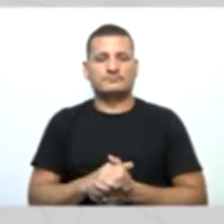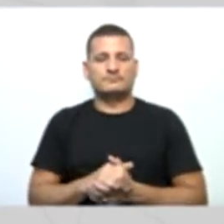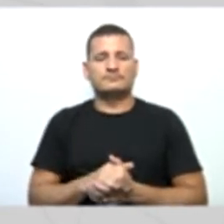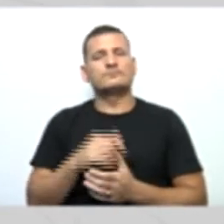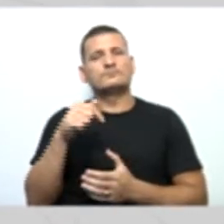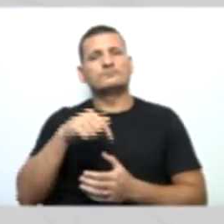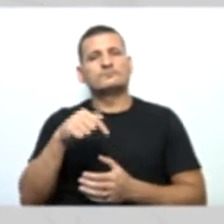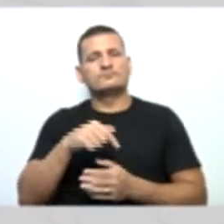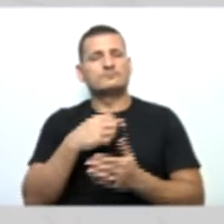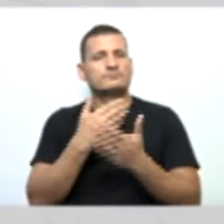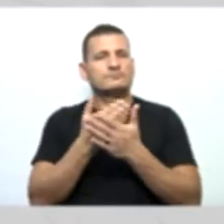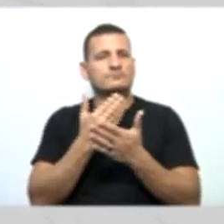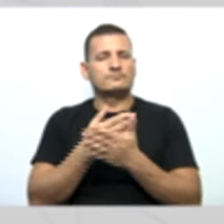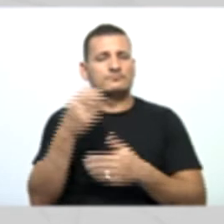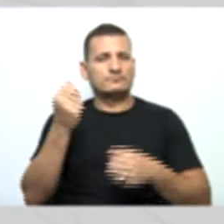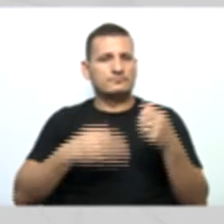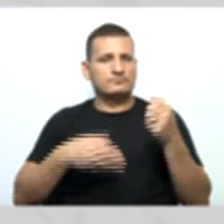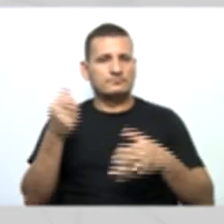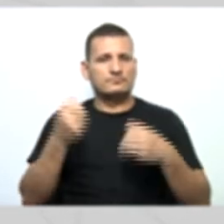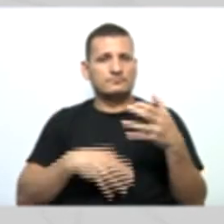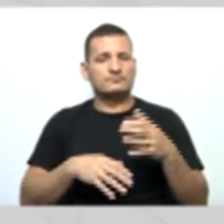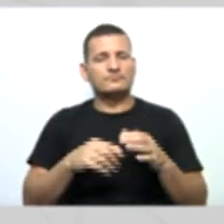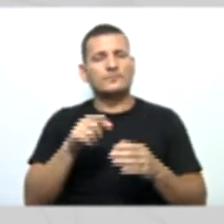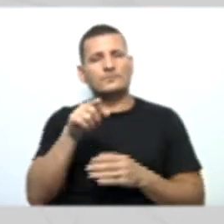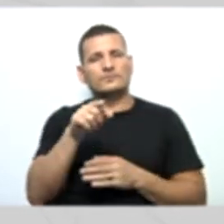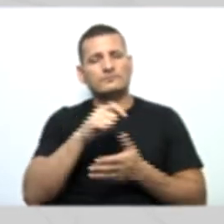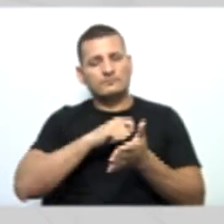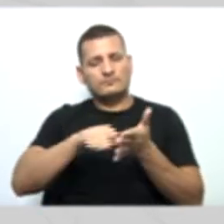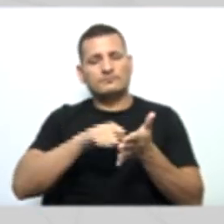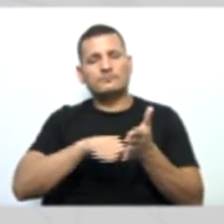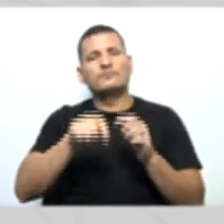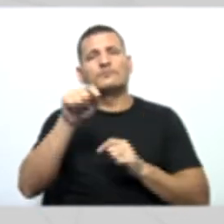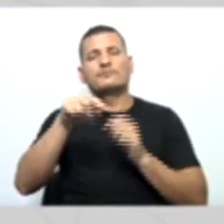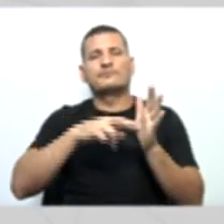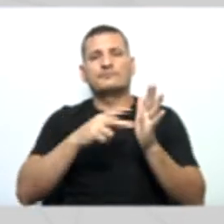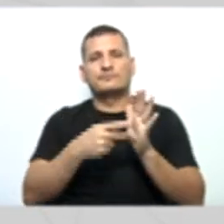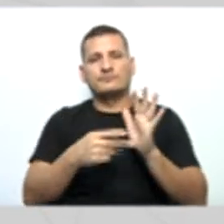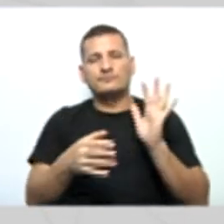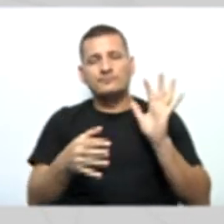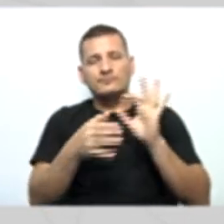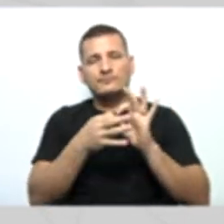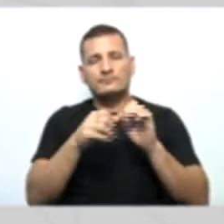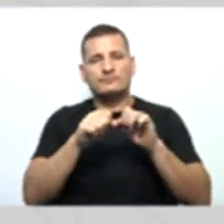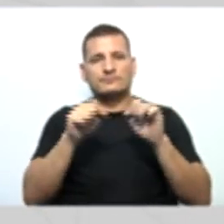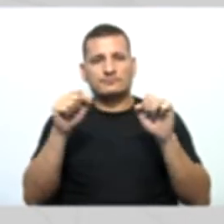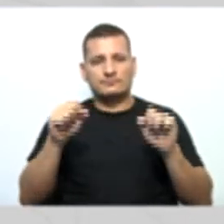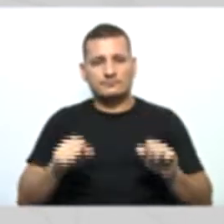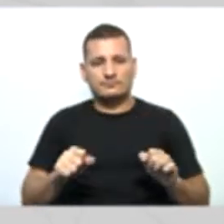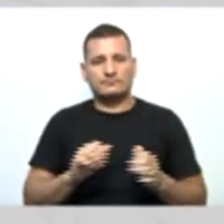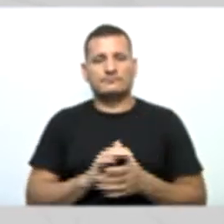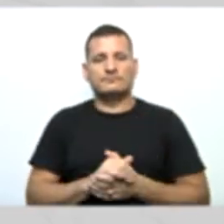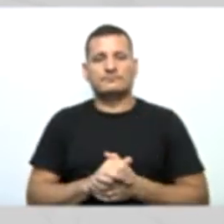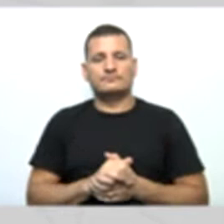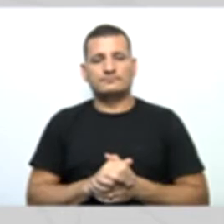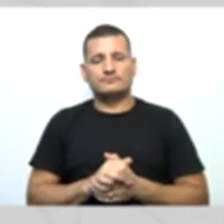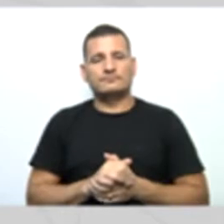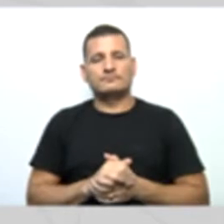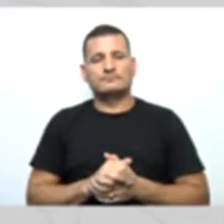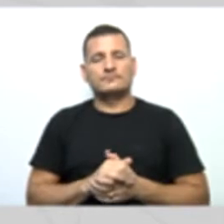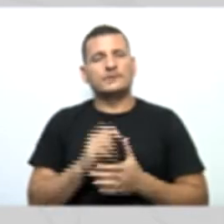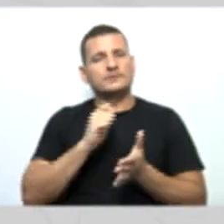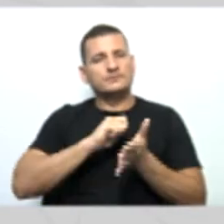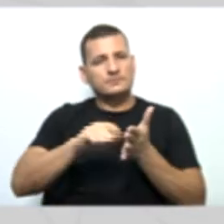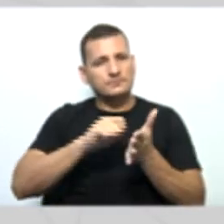aula, conceitue sistema, certo? Na 2, conceitue sistema